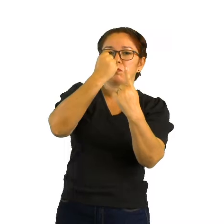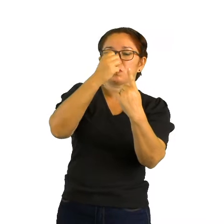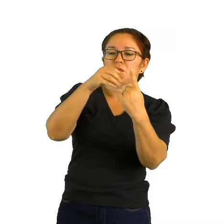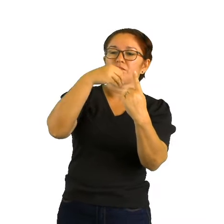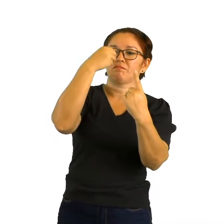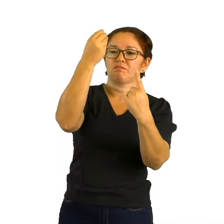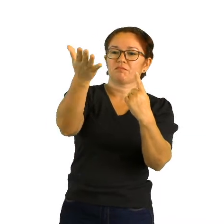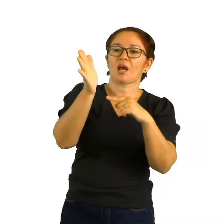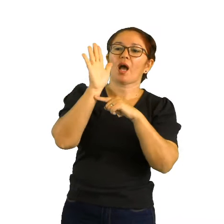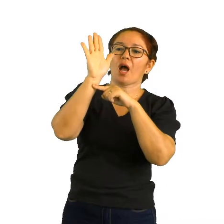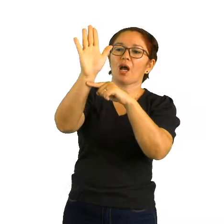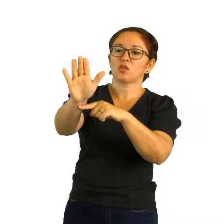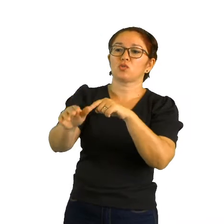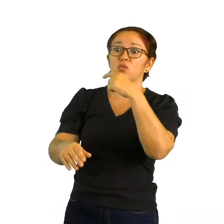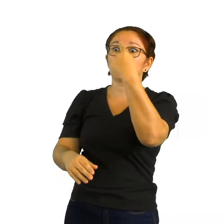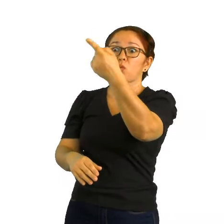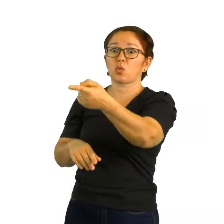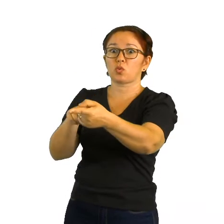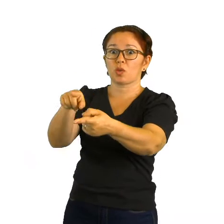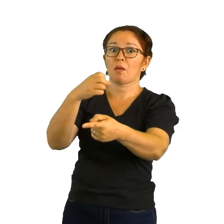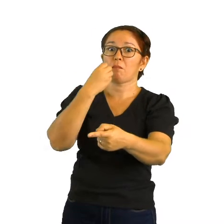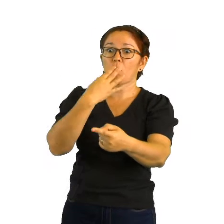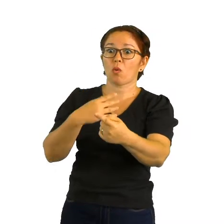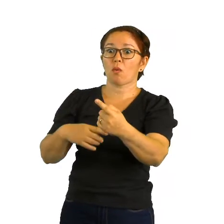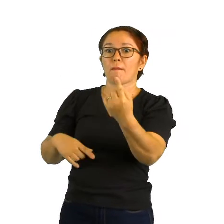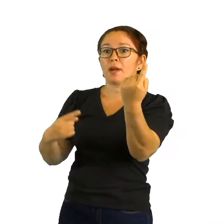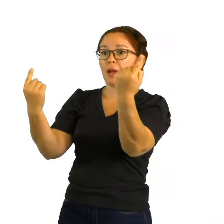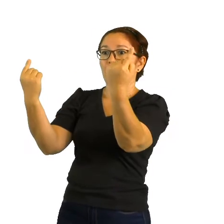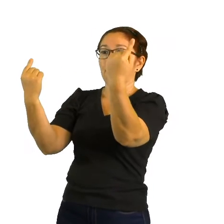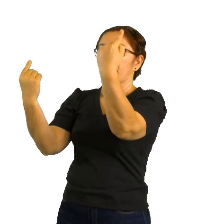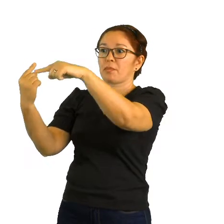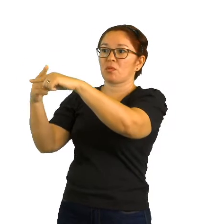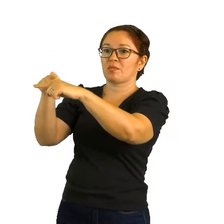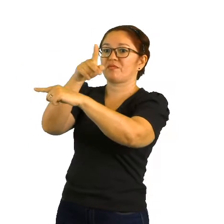seus obstáculos. Em geral, é a fada